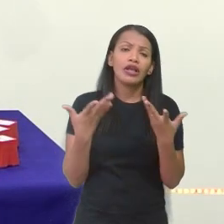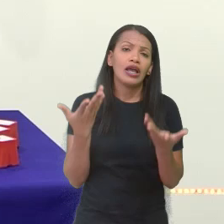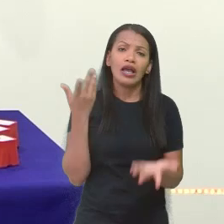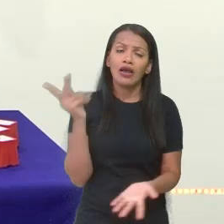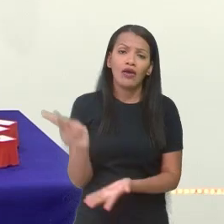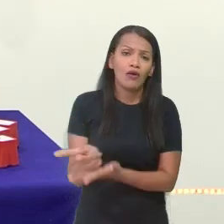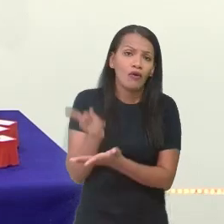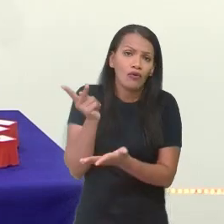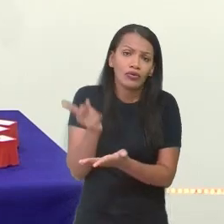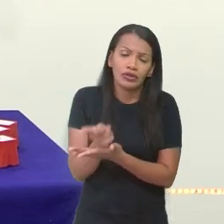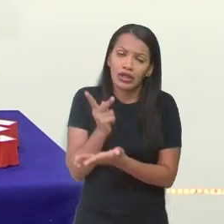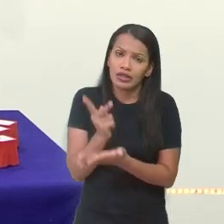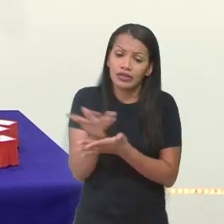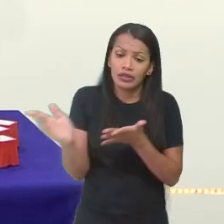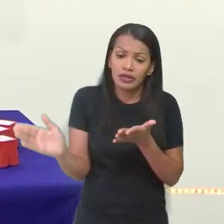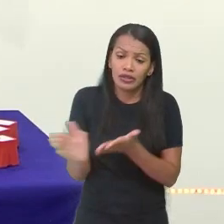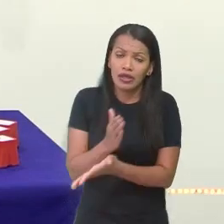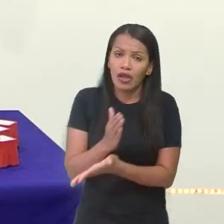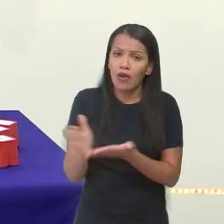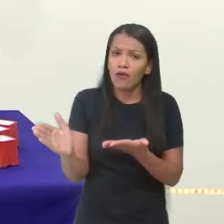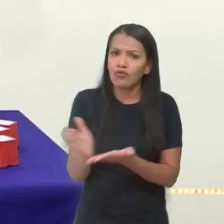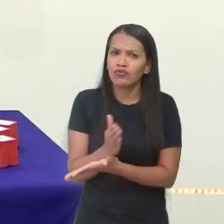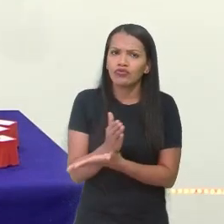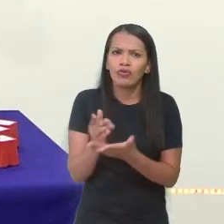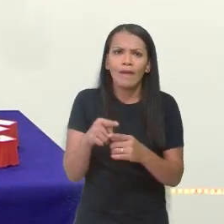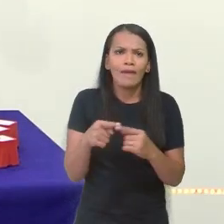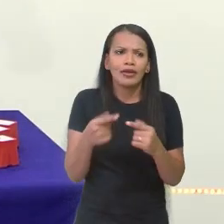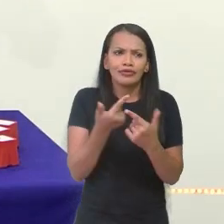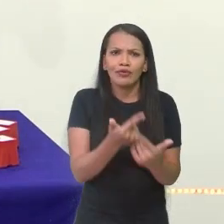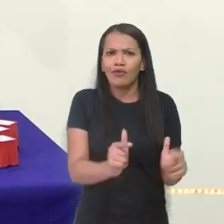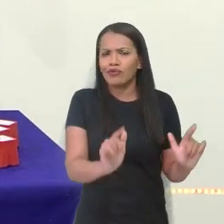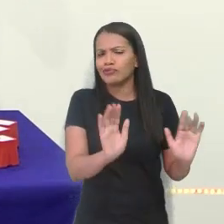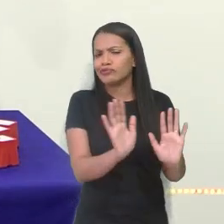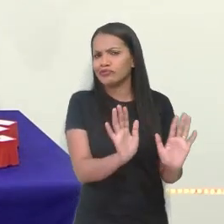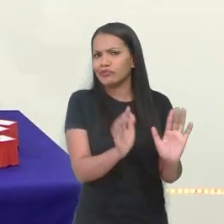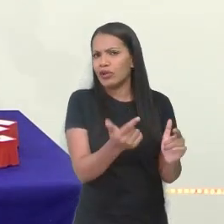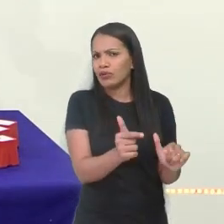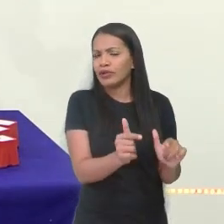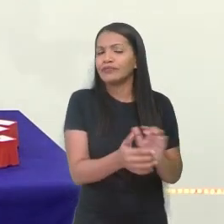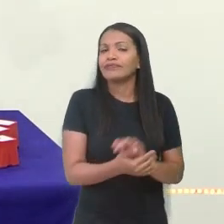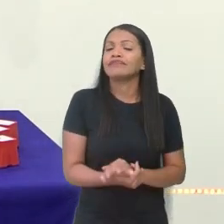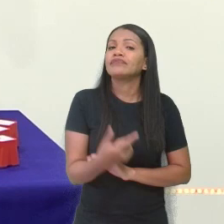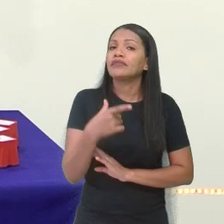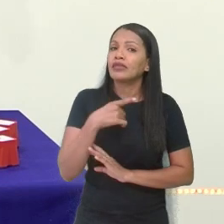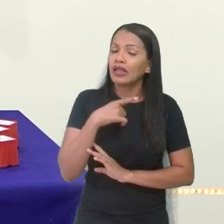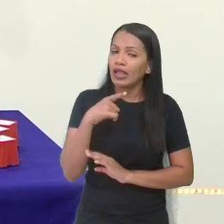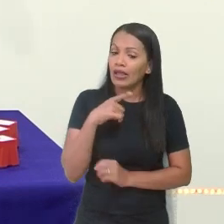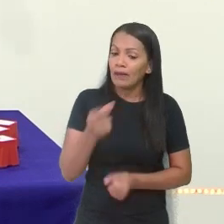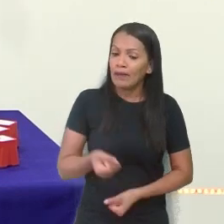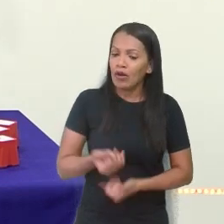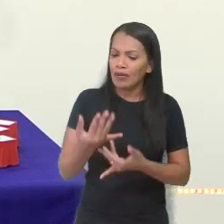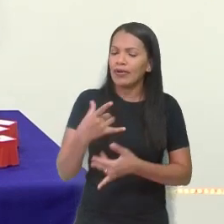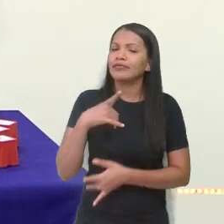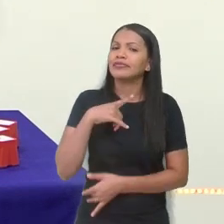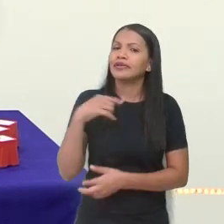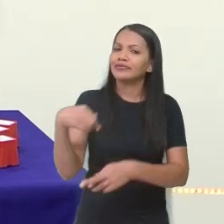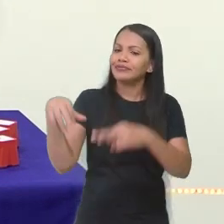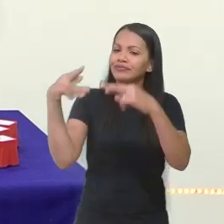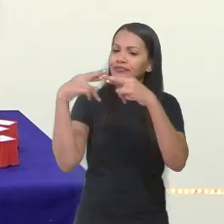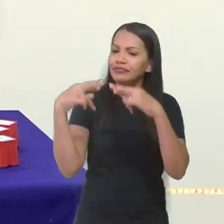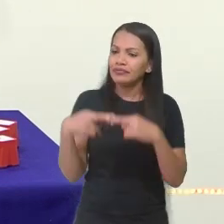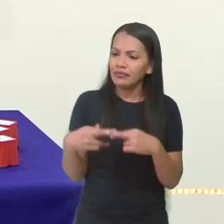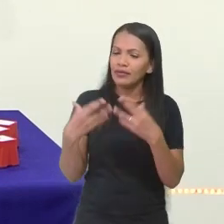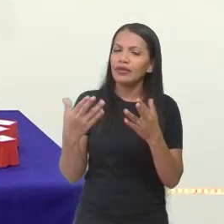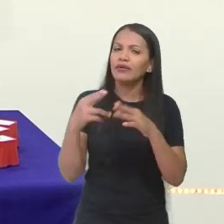poemas, outros não. Mas a maioria dos poemas tem rimas, tá? Então, por isso que eu trouxe